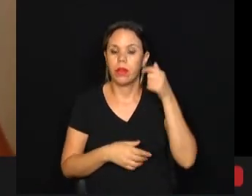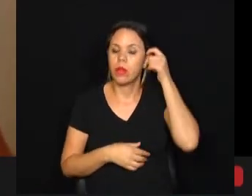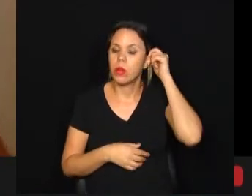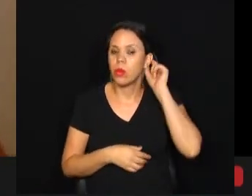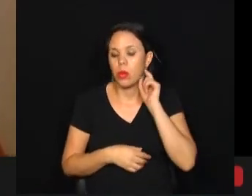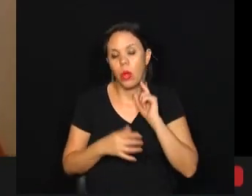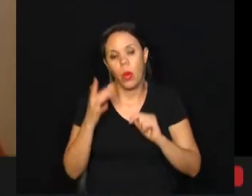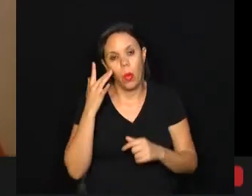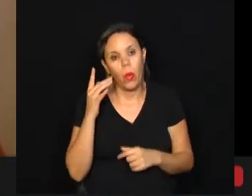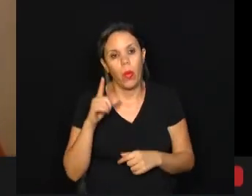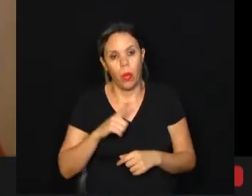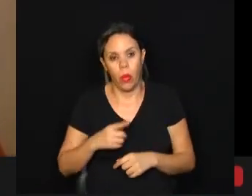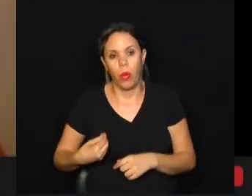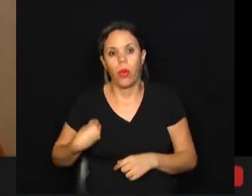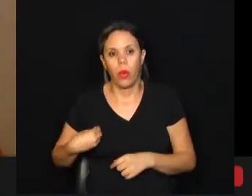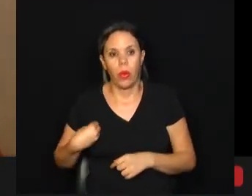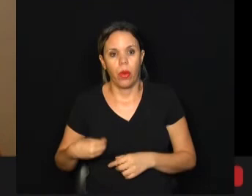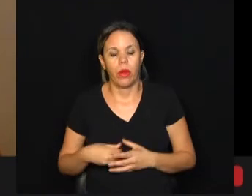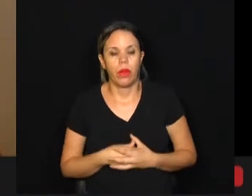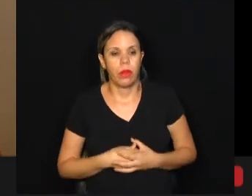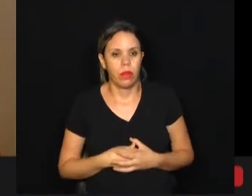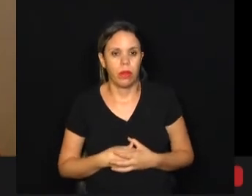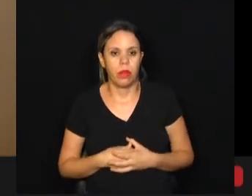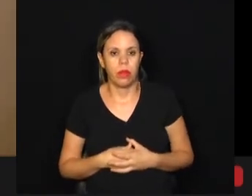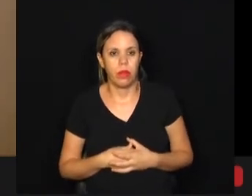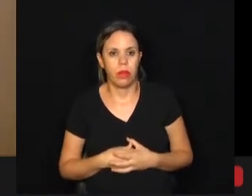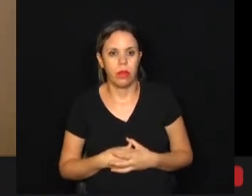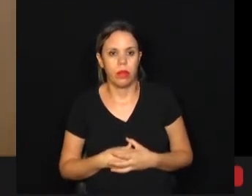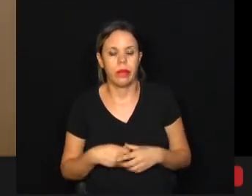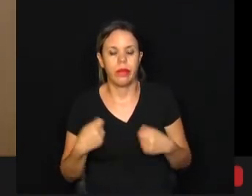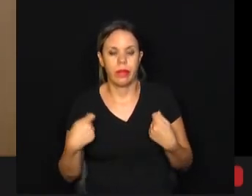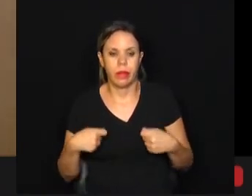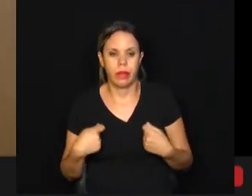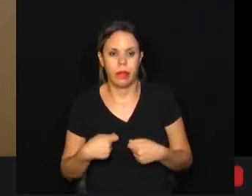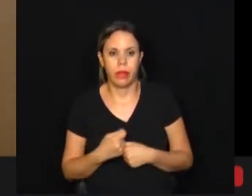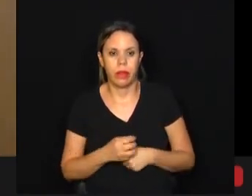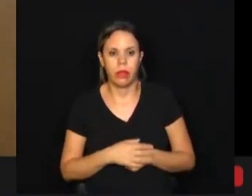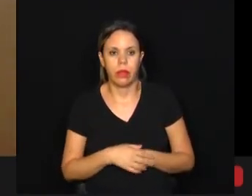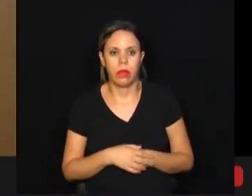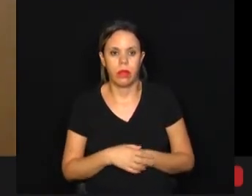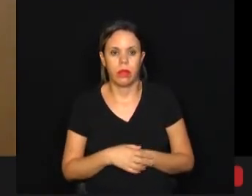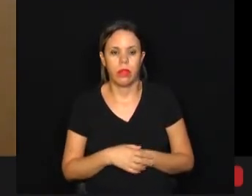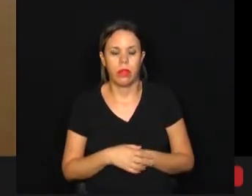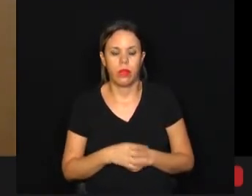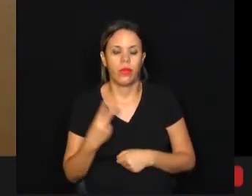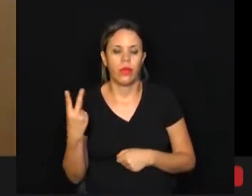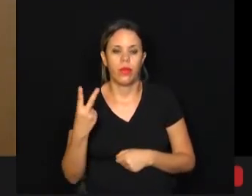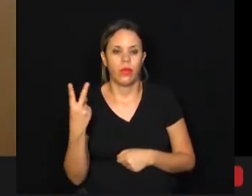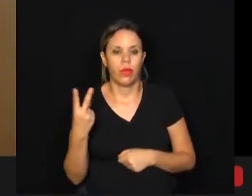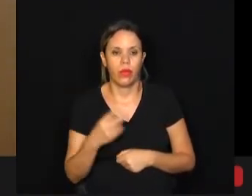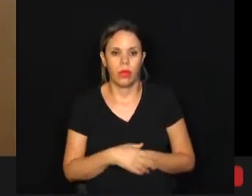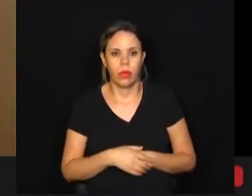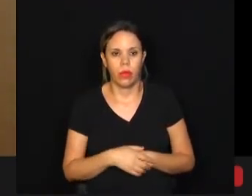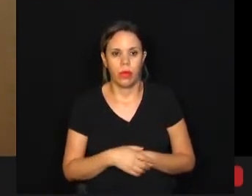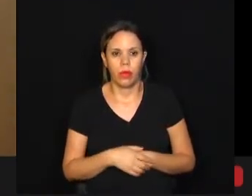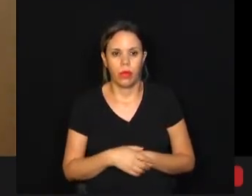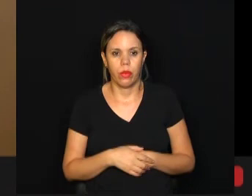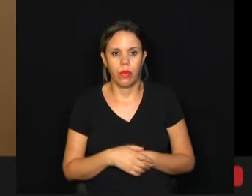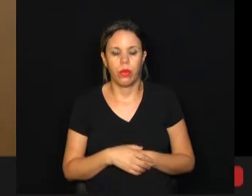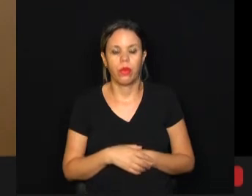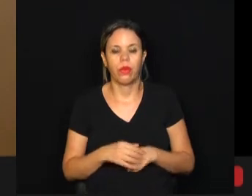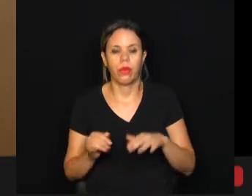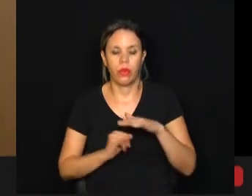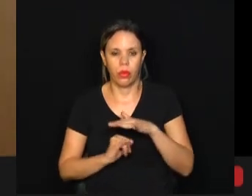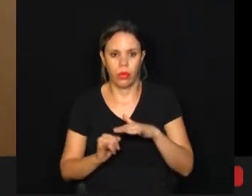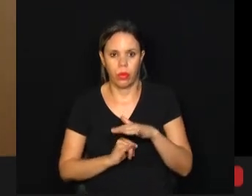Eu acho que existe a necessidade de valorar uma instituição